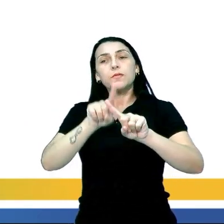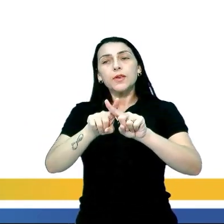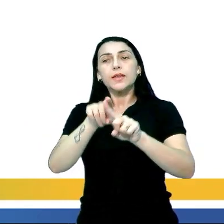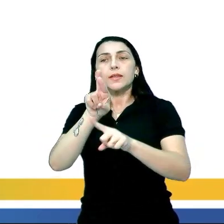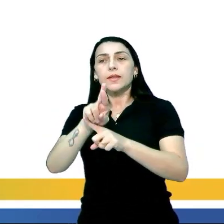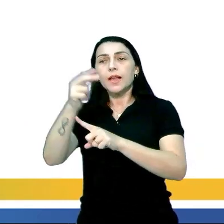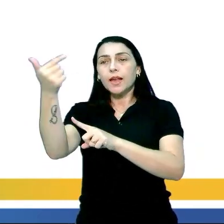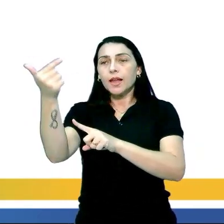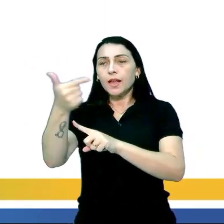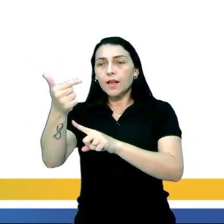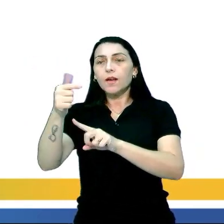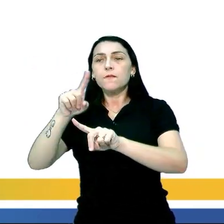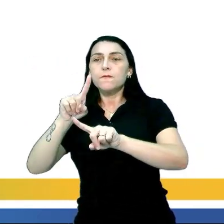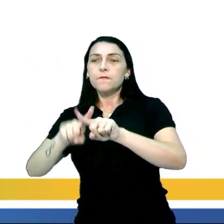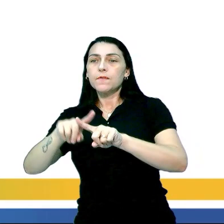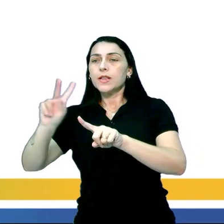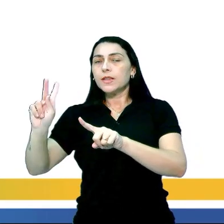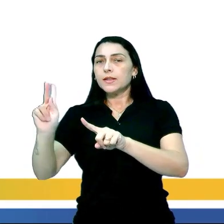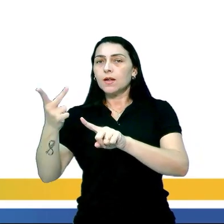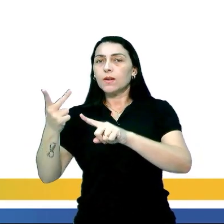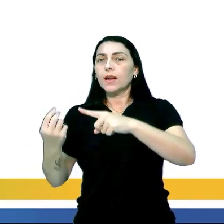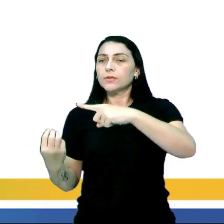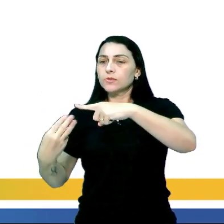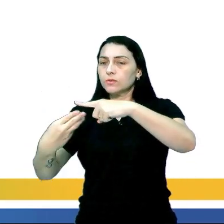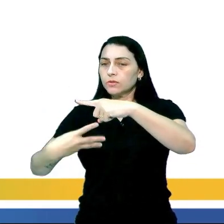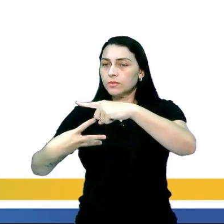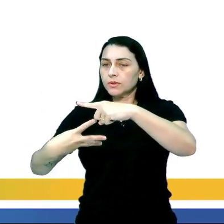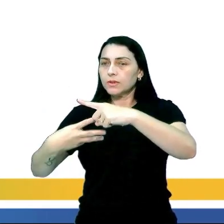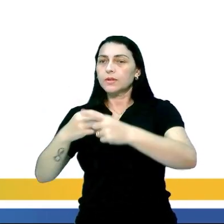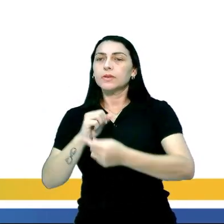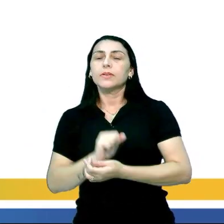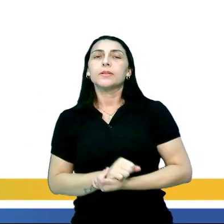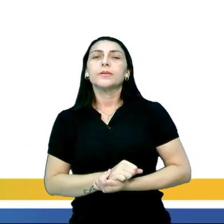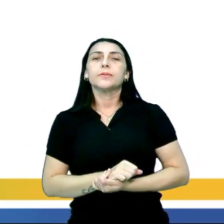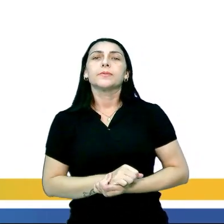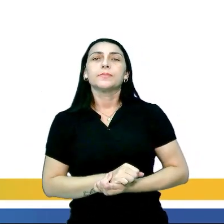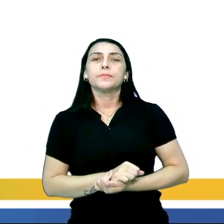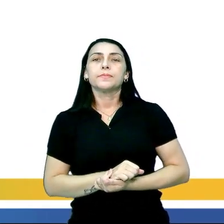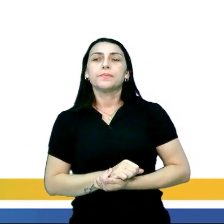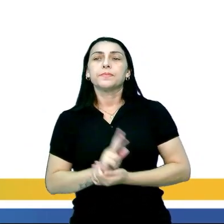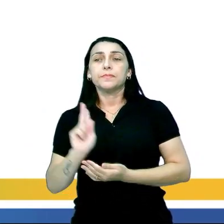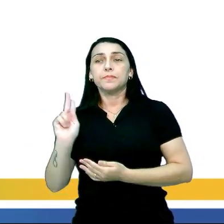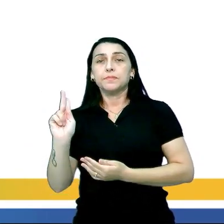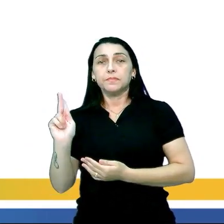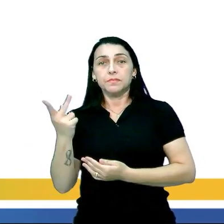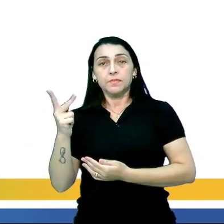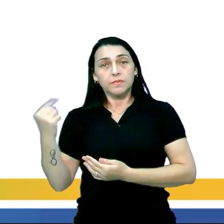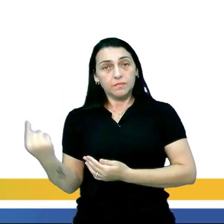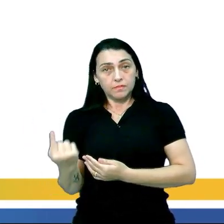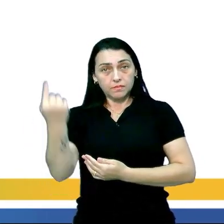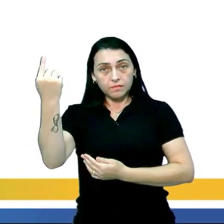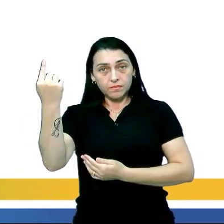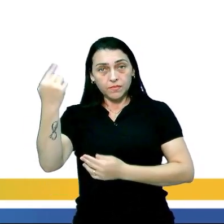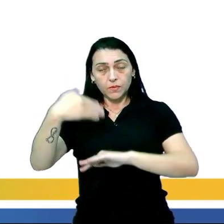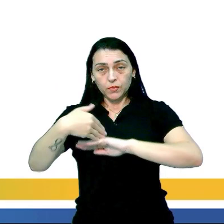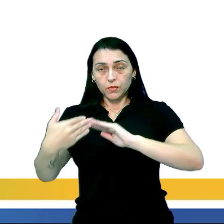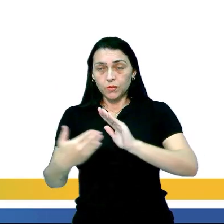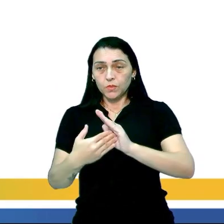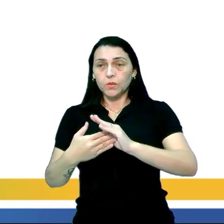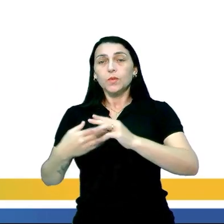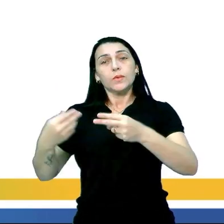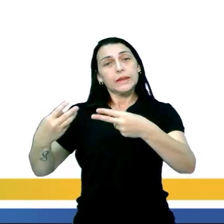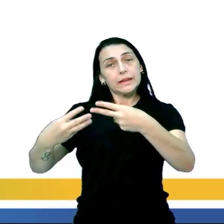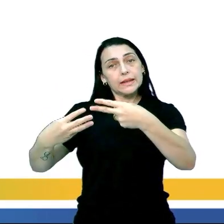cone é igual a π vezes r² vezes h. H é a altura, viu? Tudo isso